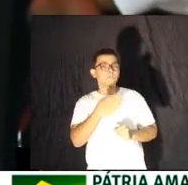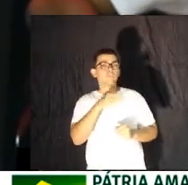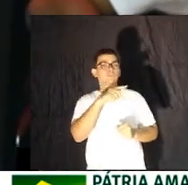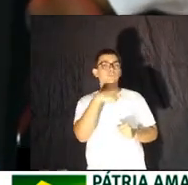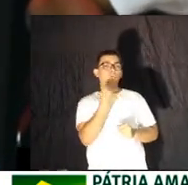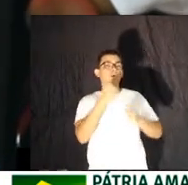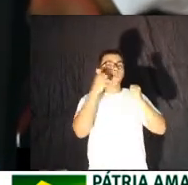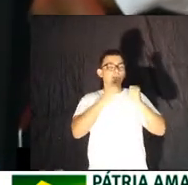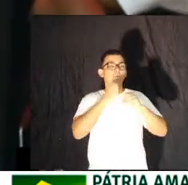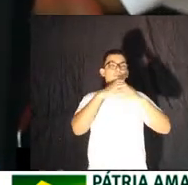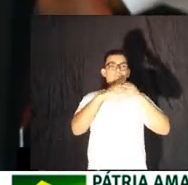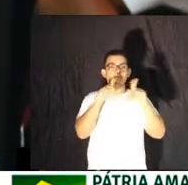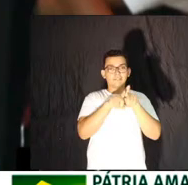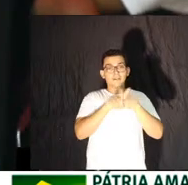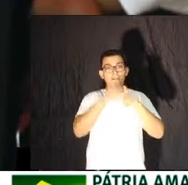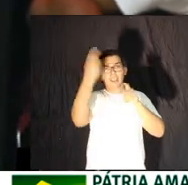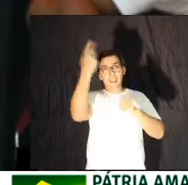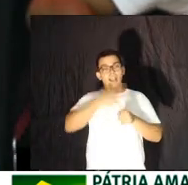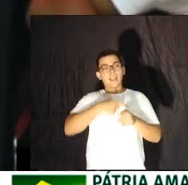mega feliz. Tudo bem?